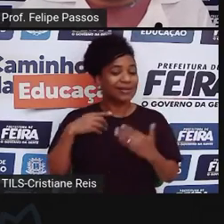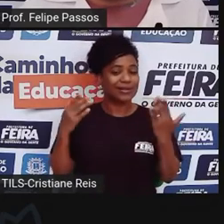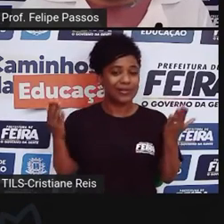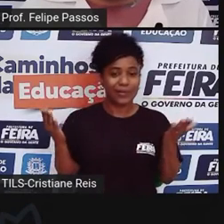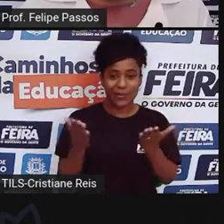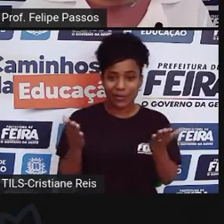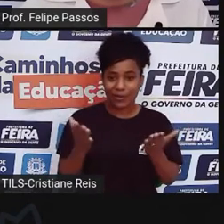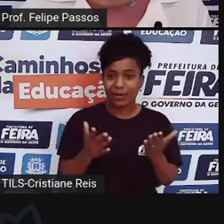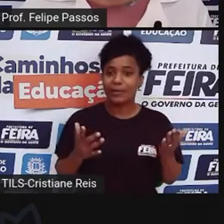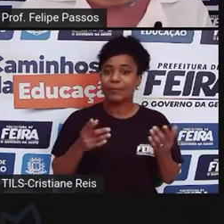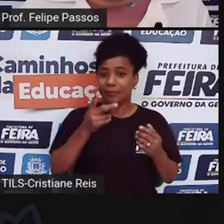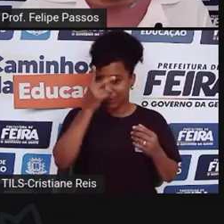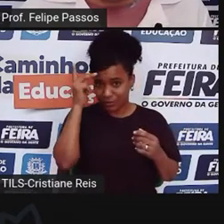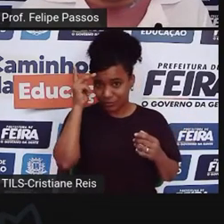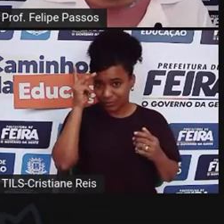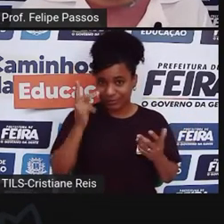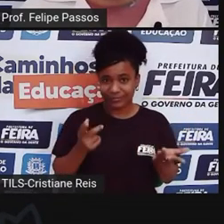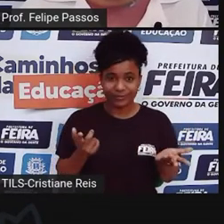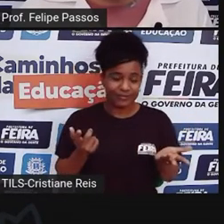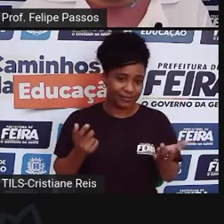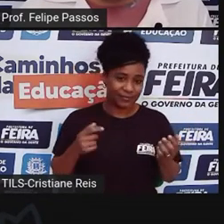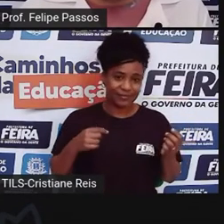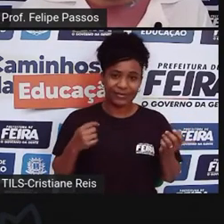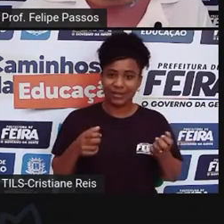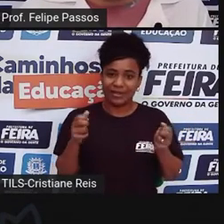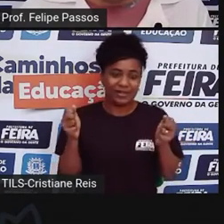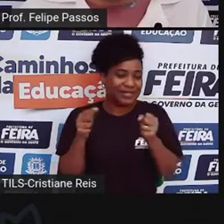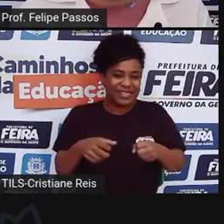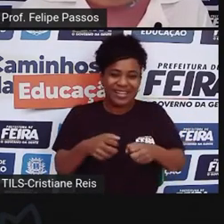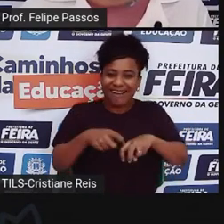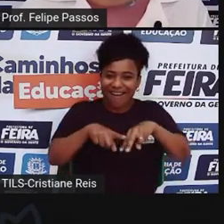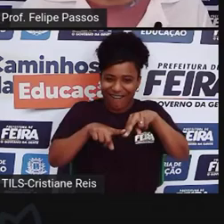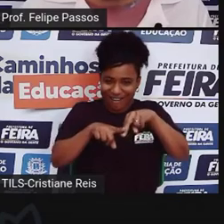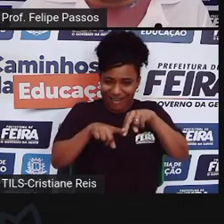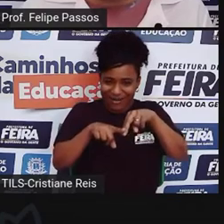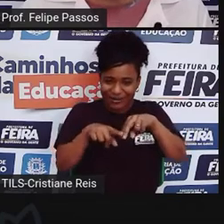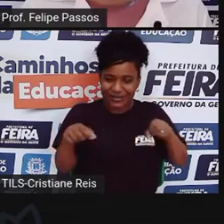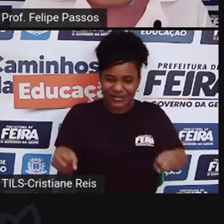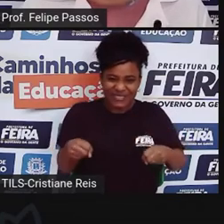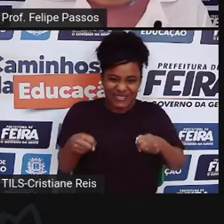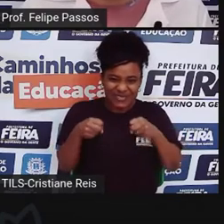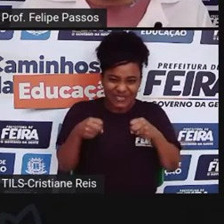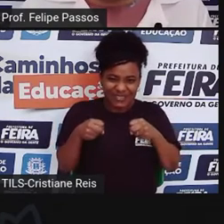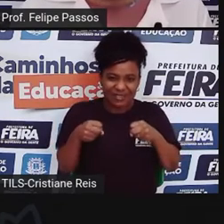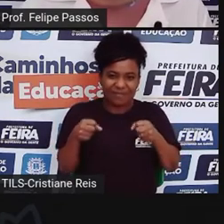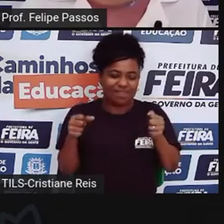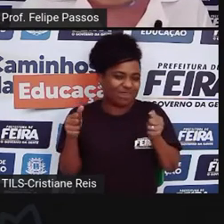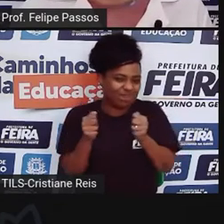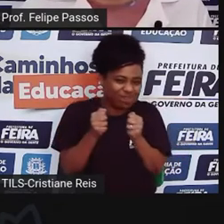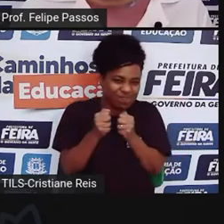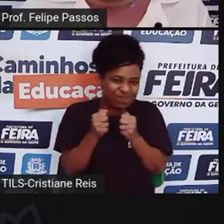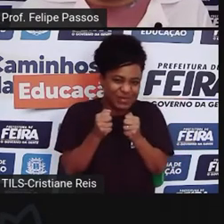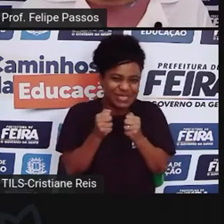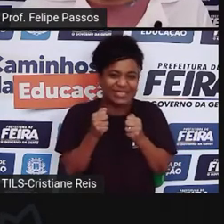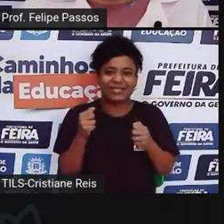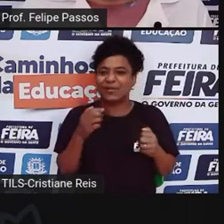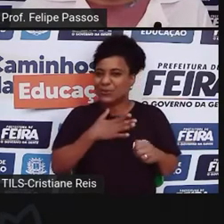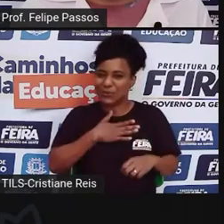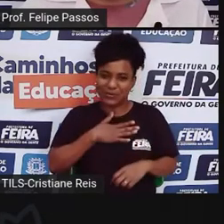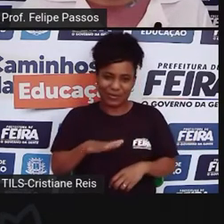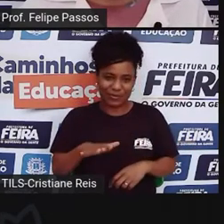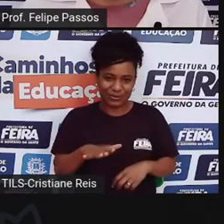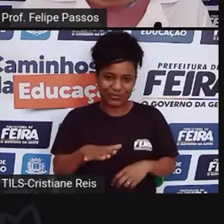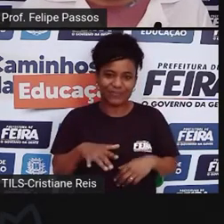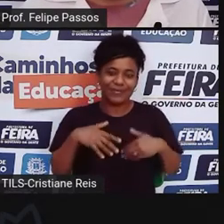do sertanejo. Aí eu não gosto de usar essas calças arrochadas, mas você vai numa loja e você não encontra uma calça normal. Folgada.